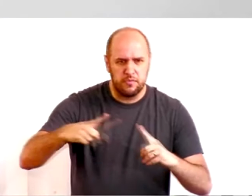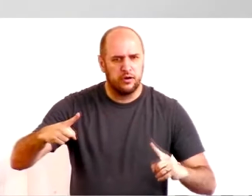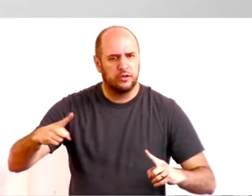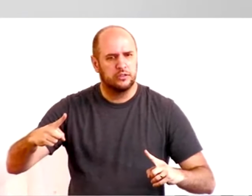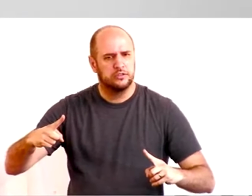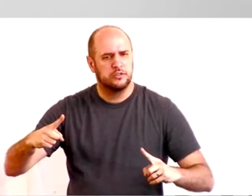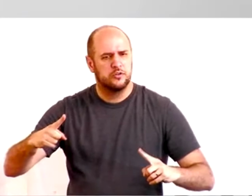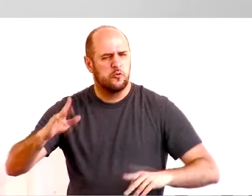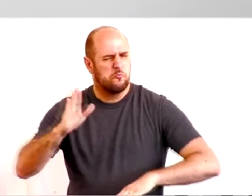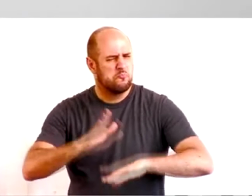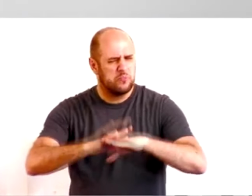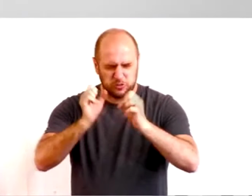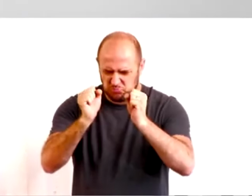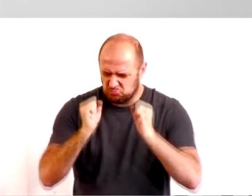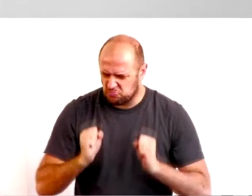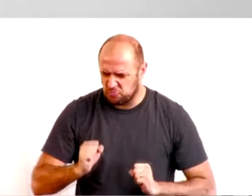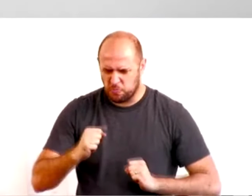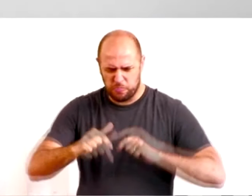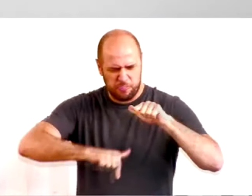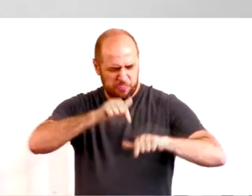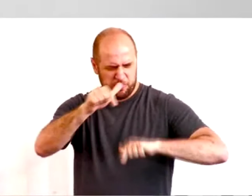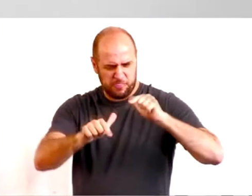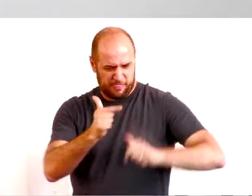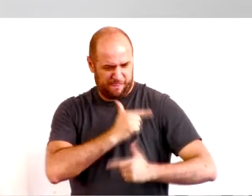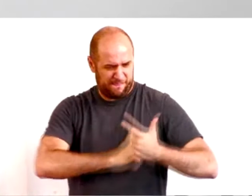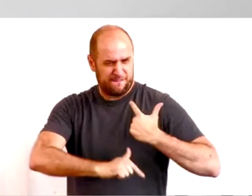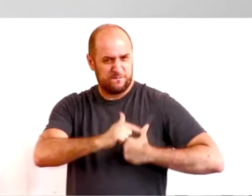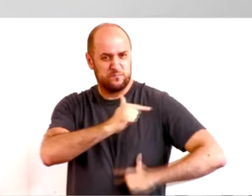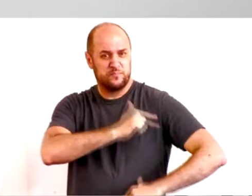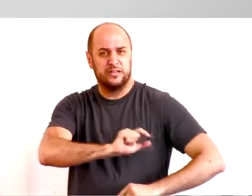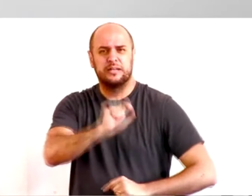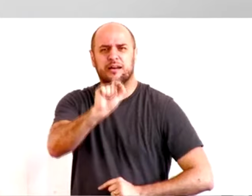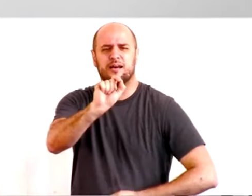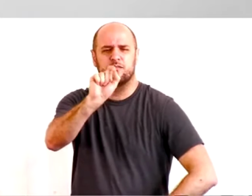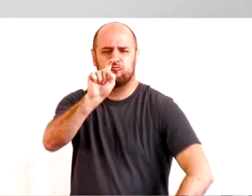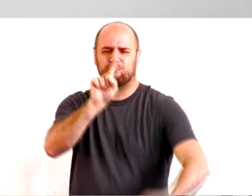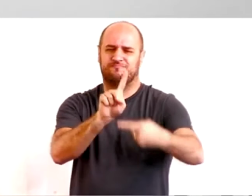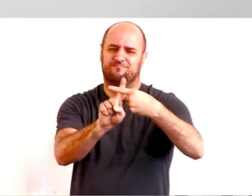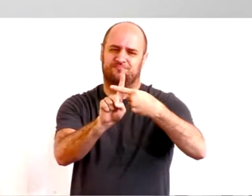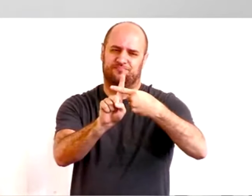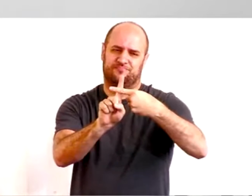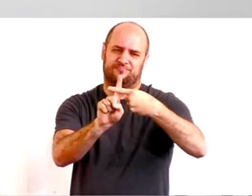de purificação dos corações humanos está na cruz do Calvário.